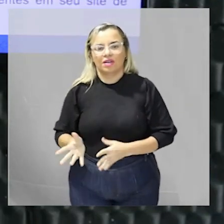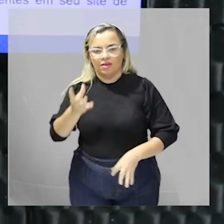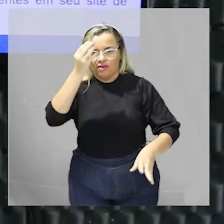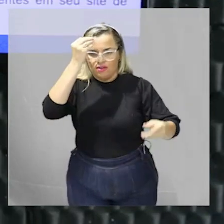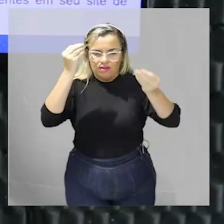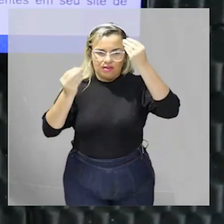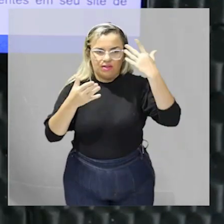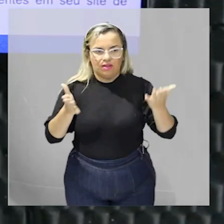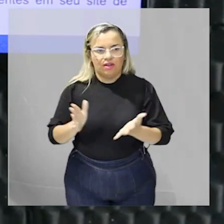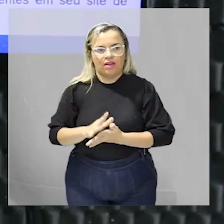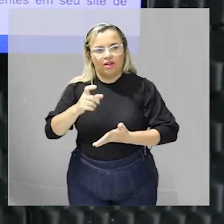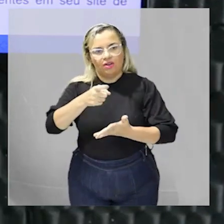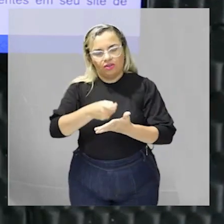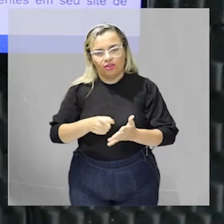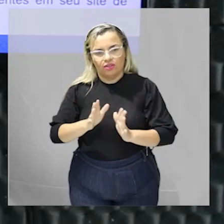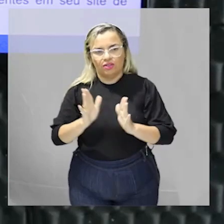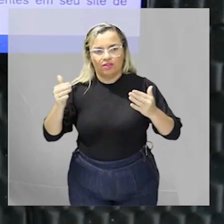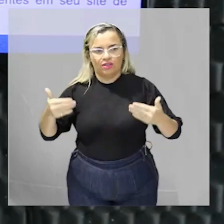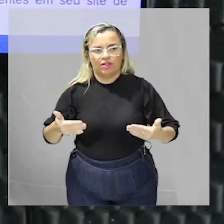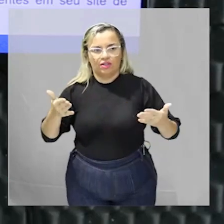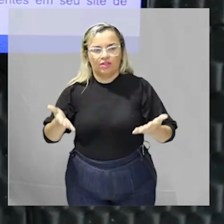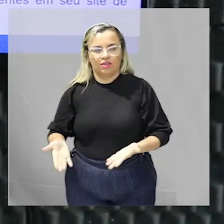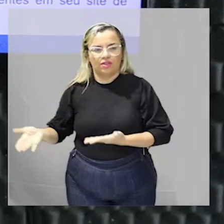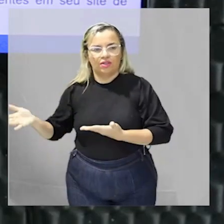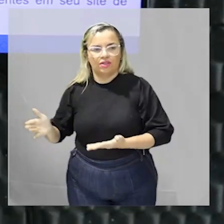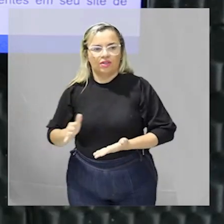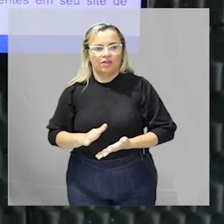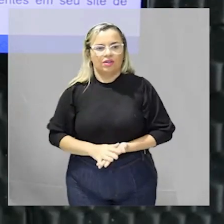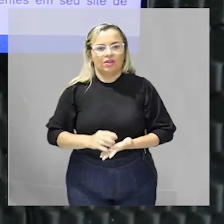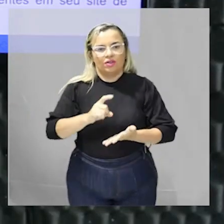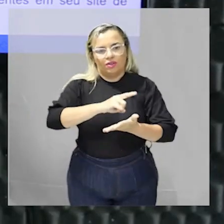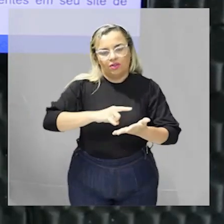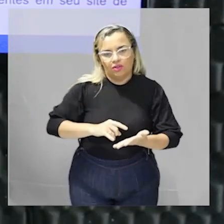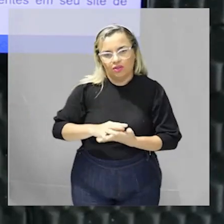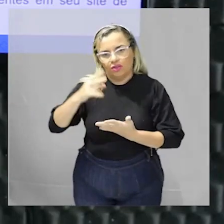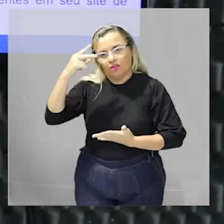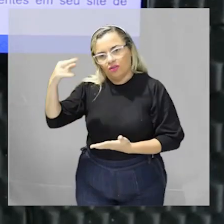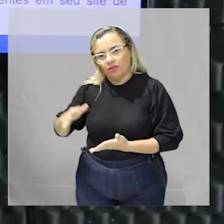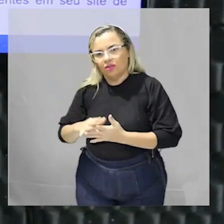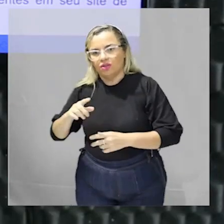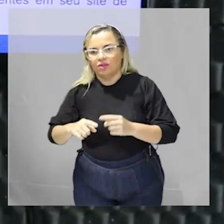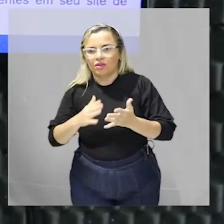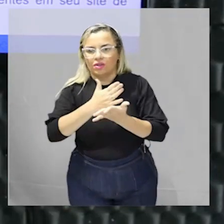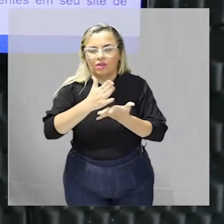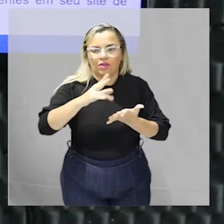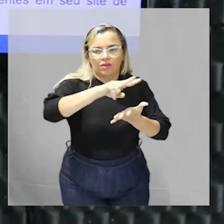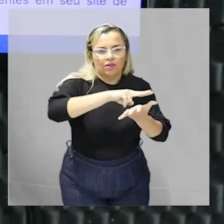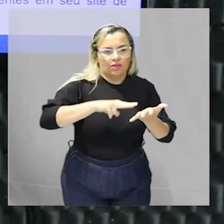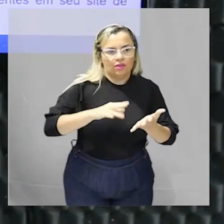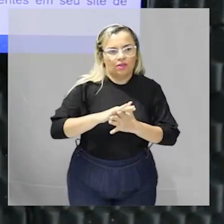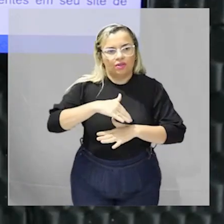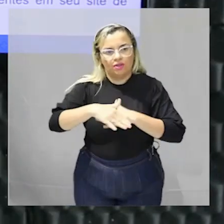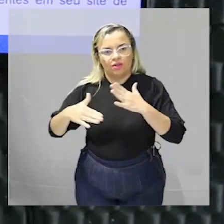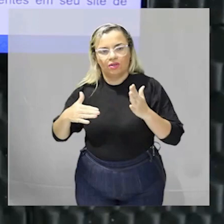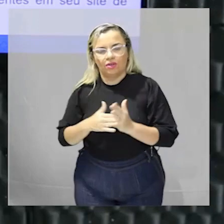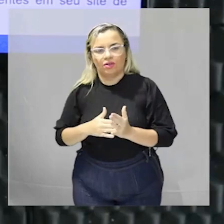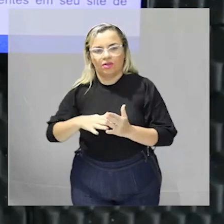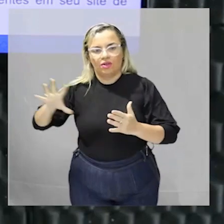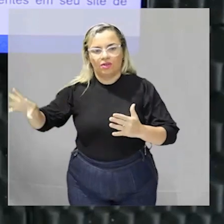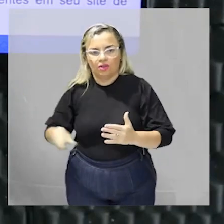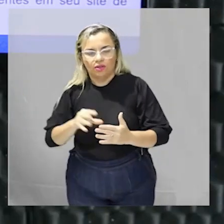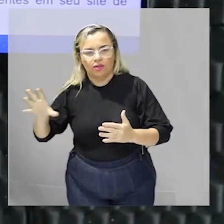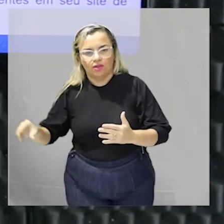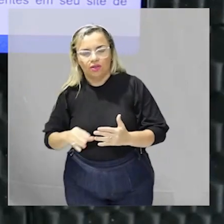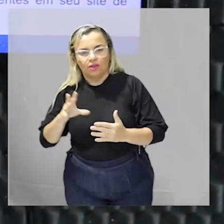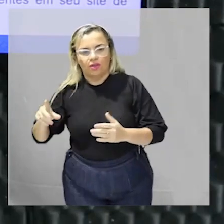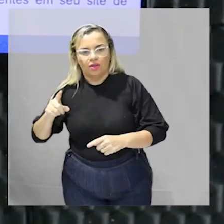vamos ver o que é que diz aqui. Fetiche literário, um documento histórico e instrumento de iniciação à leitura. Tudo isso é a coleção de material